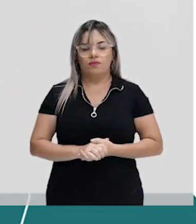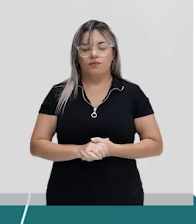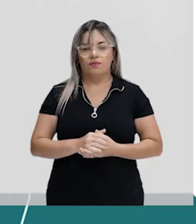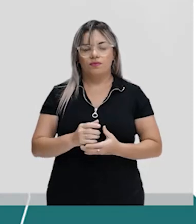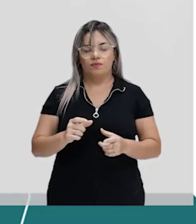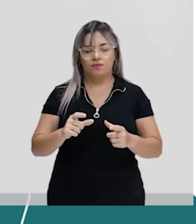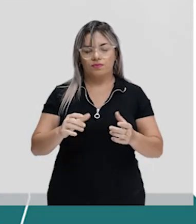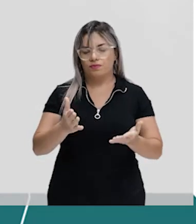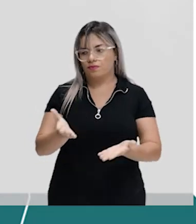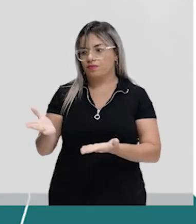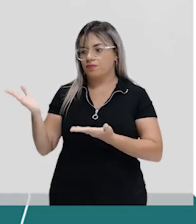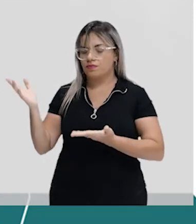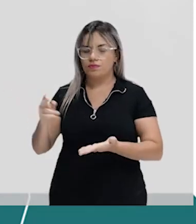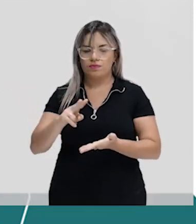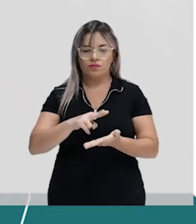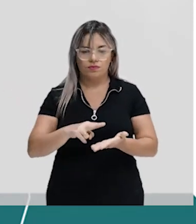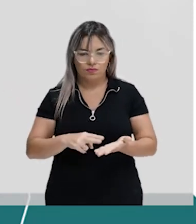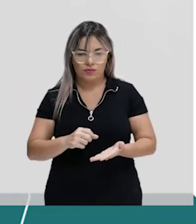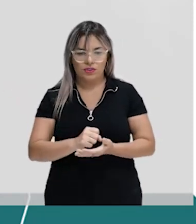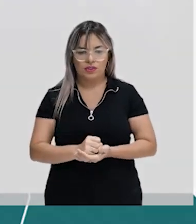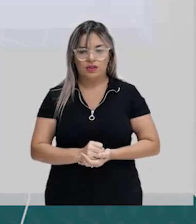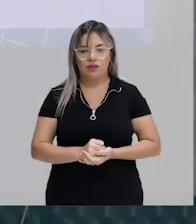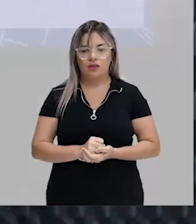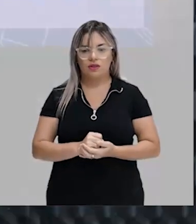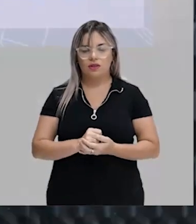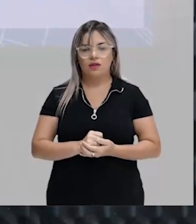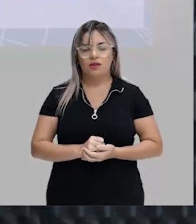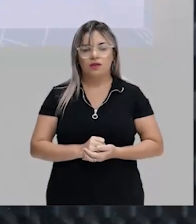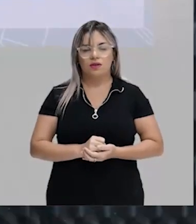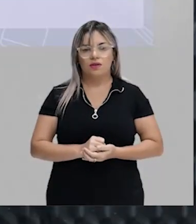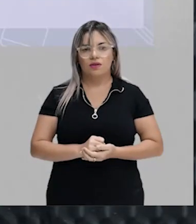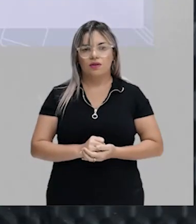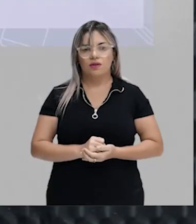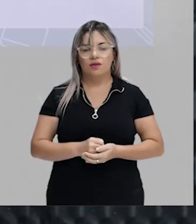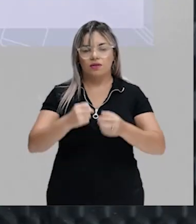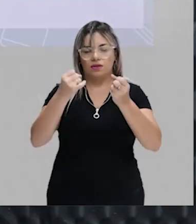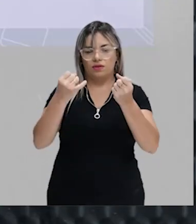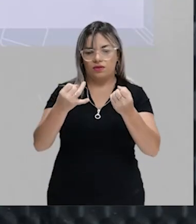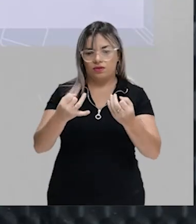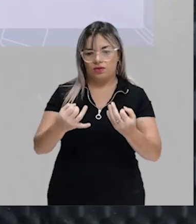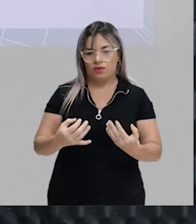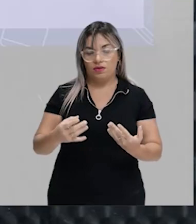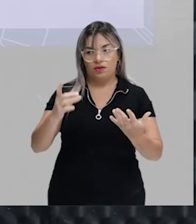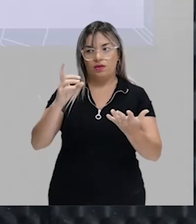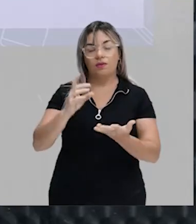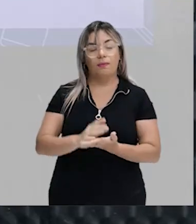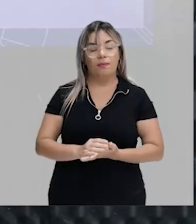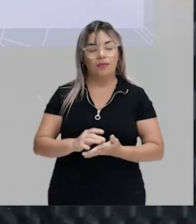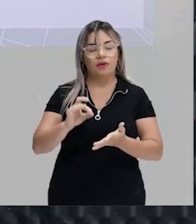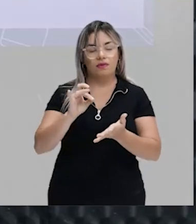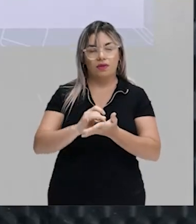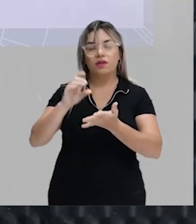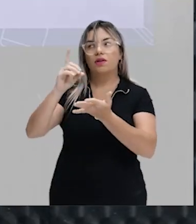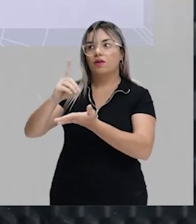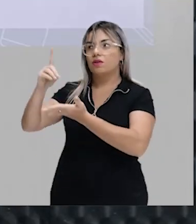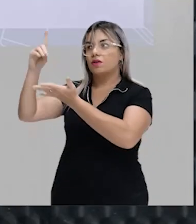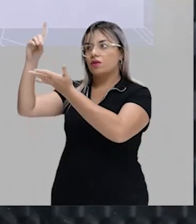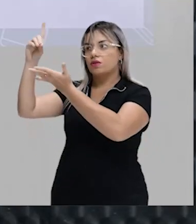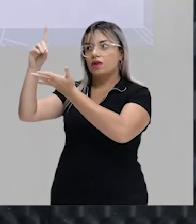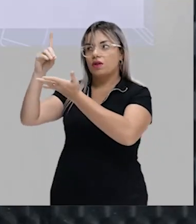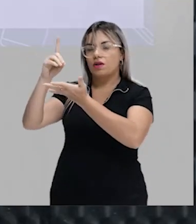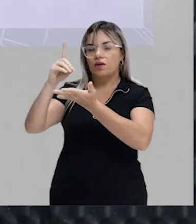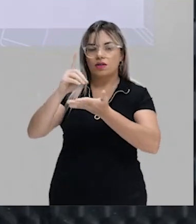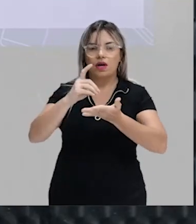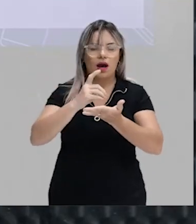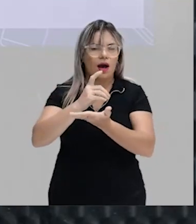fazendo aqui essa escritura, dizendo seria, mas, na verdade, Deus é o centro de tudo. Deus é o fundamento